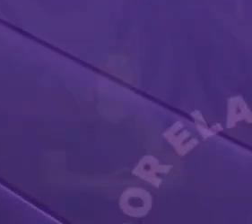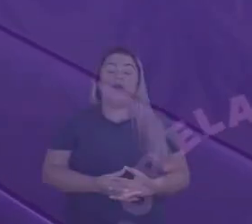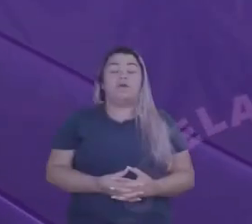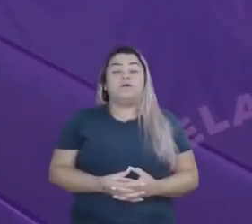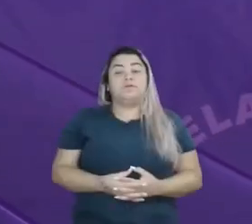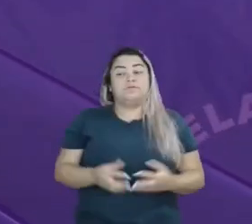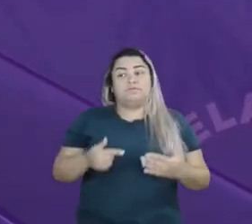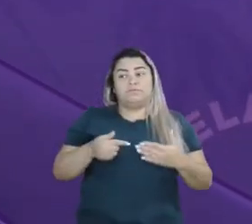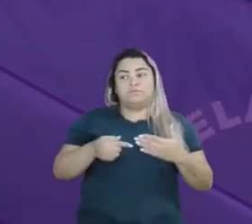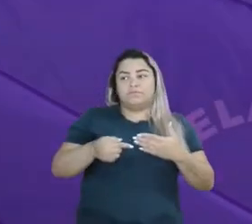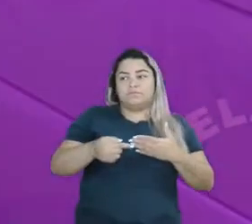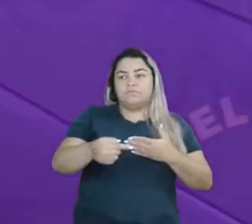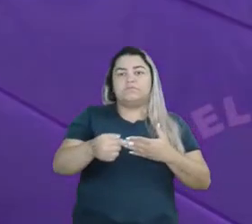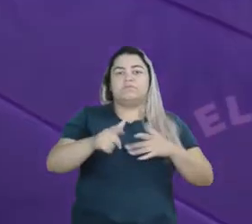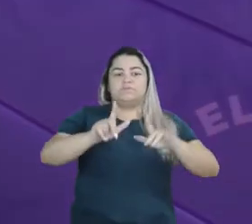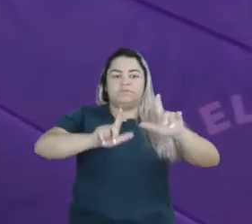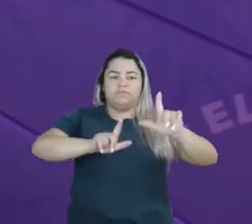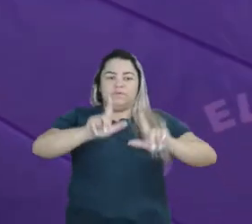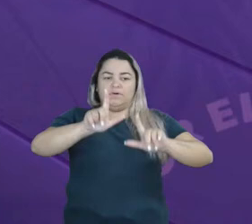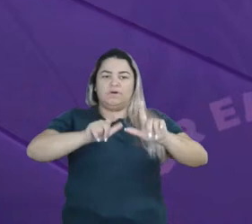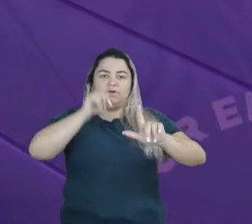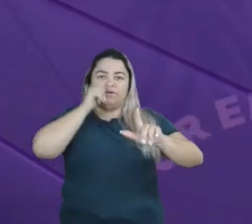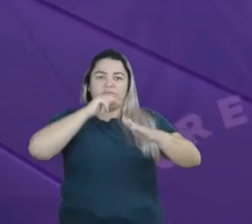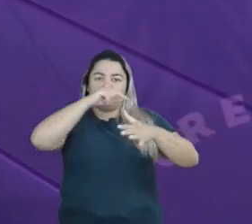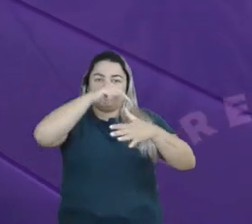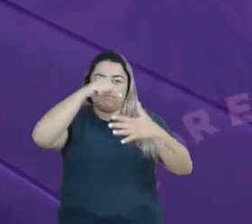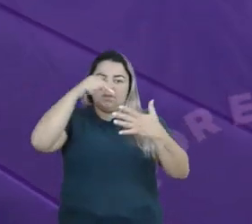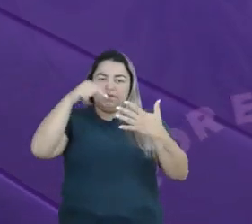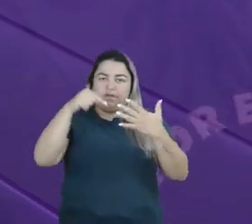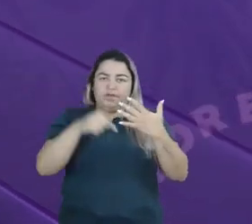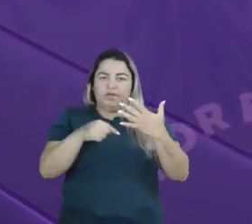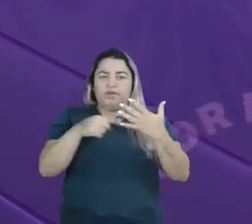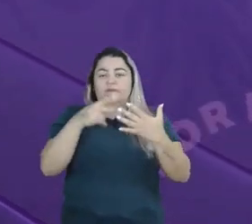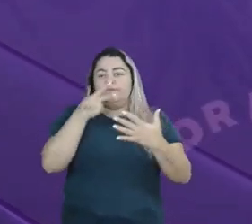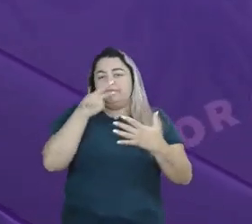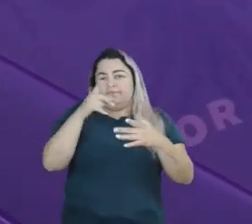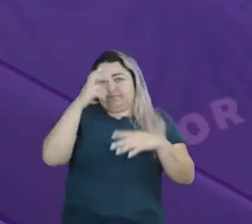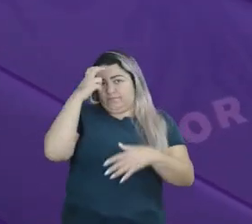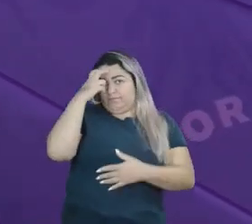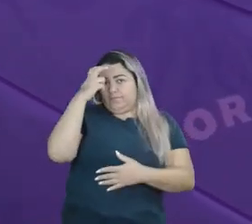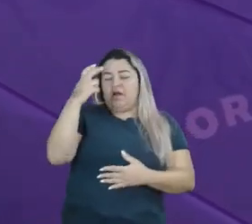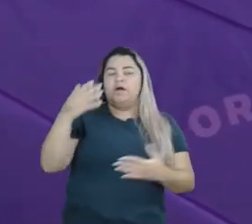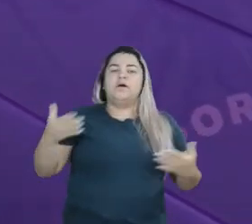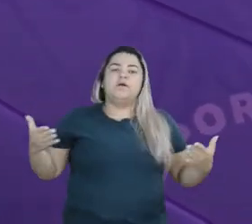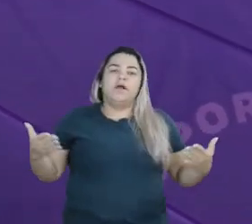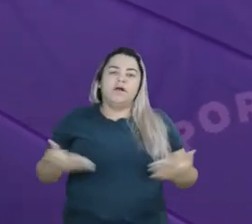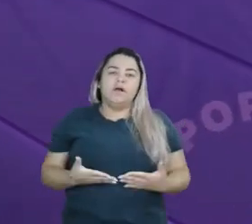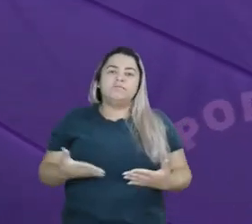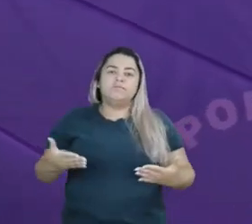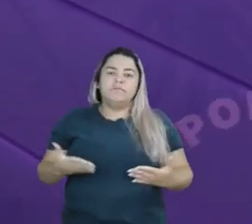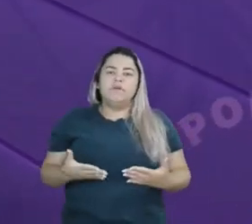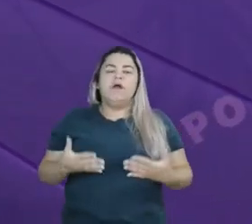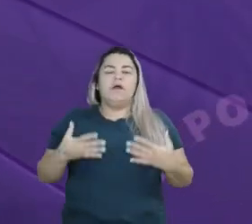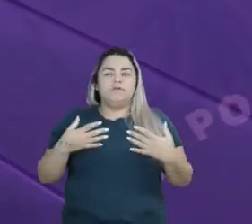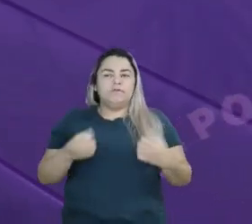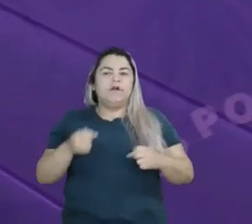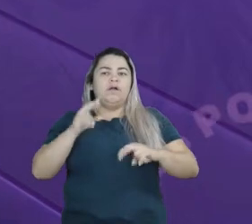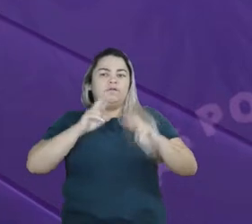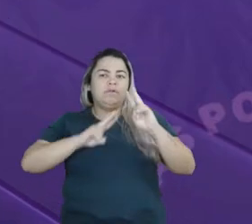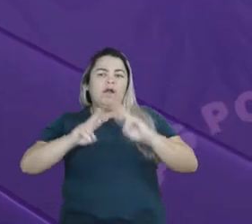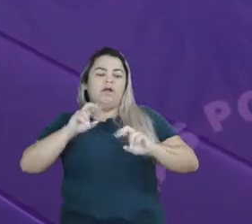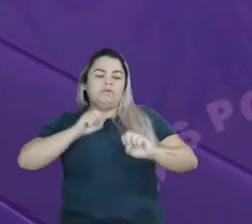Nesta semana, as aulas do TV Elas por Elas Formação vão falar sobre cultura. E hoje vamos acompanhar uma aula sobre